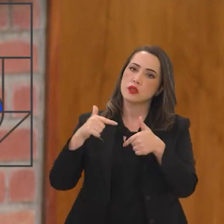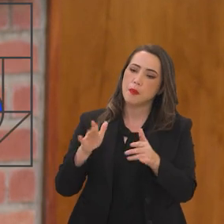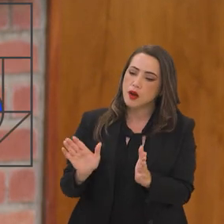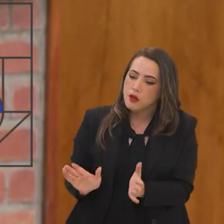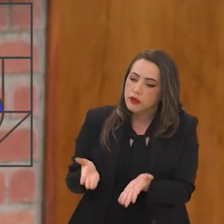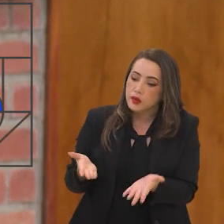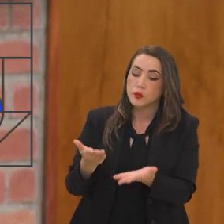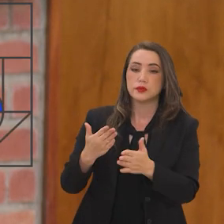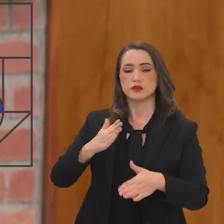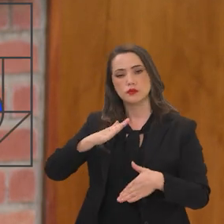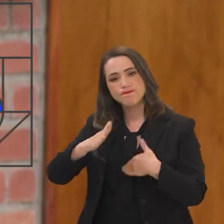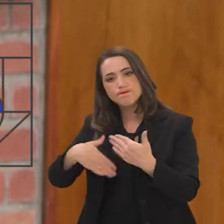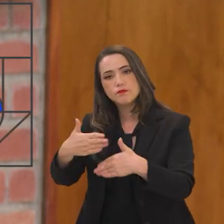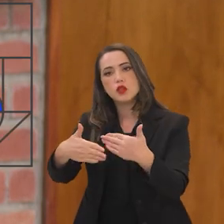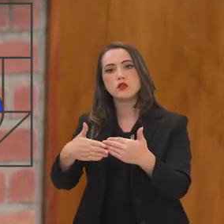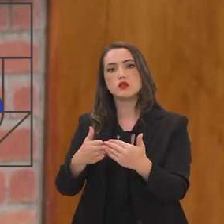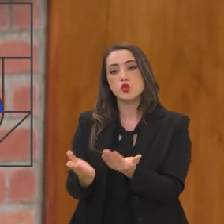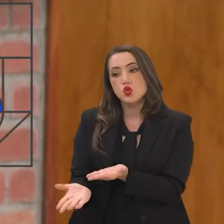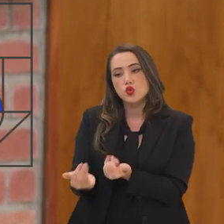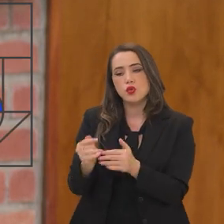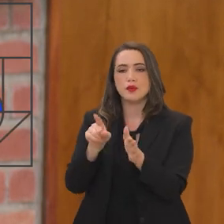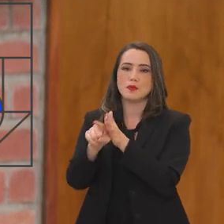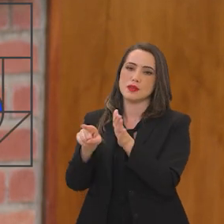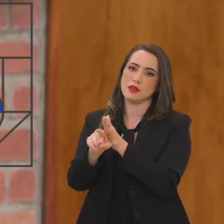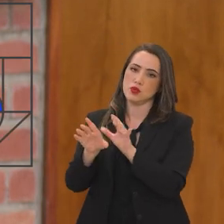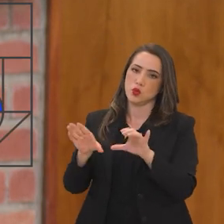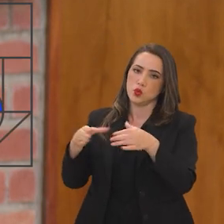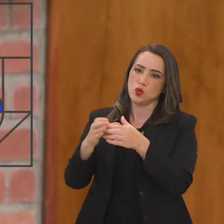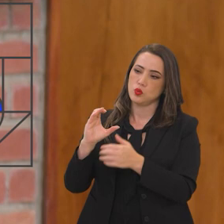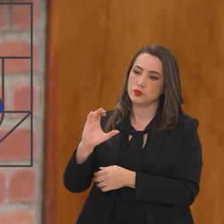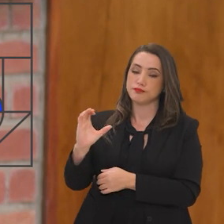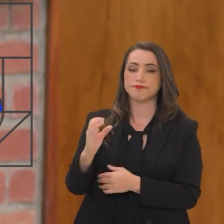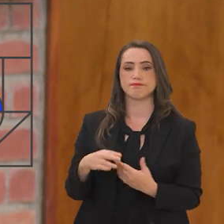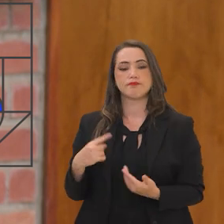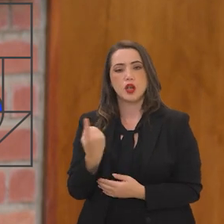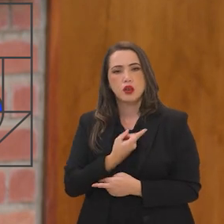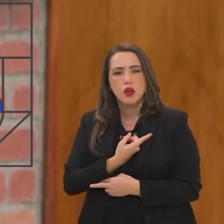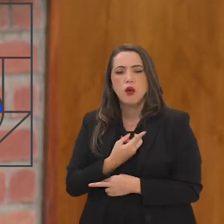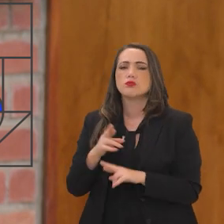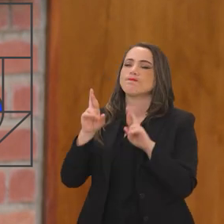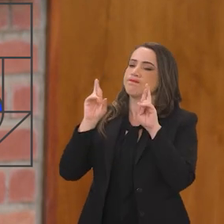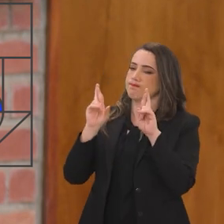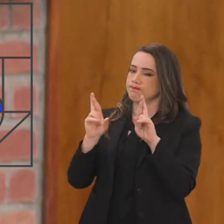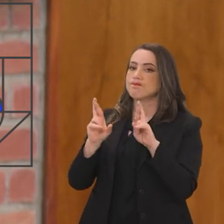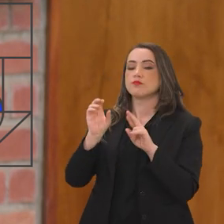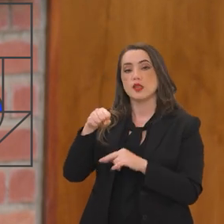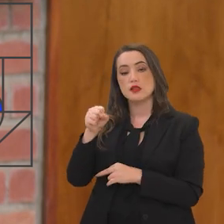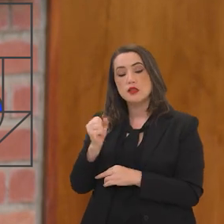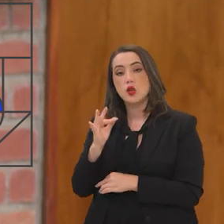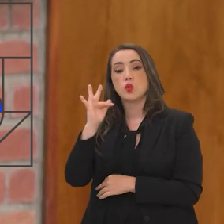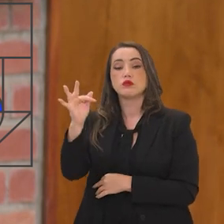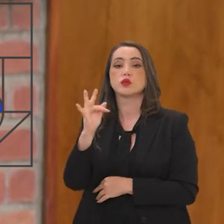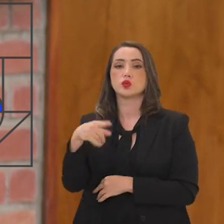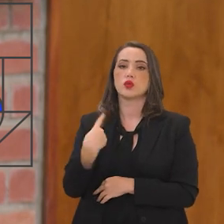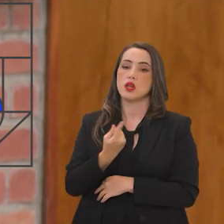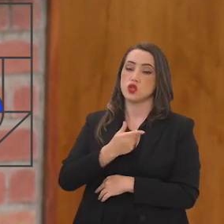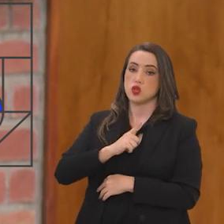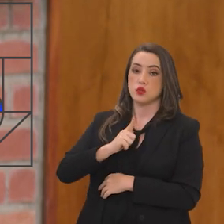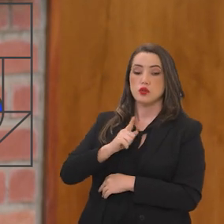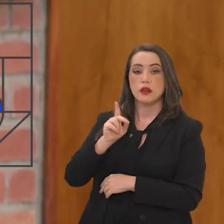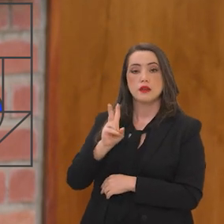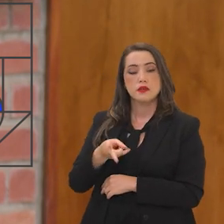importante na indução e na manutenção de jovens pesquisadores na carreira científica então a gente Espera que daqui para frente a gente possa contar